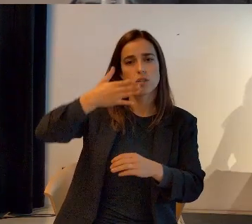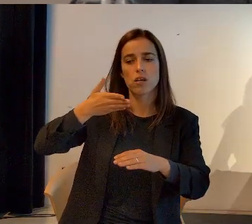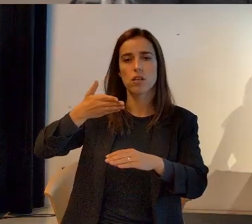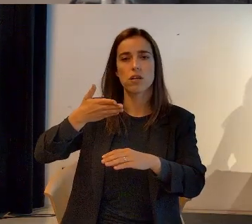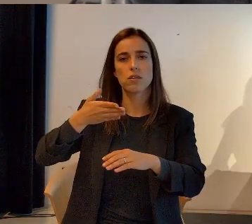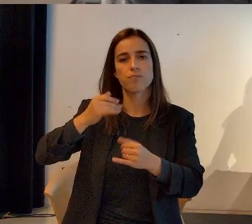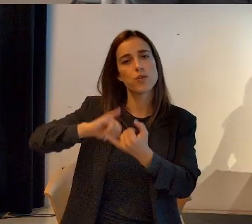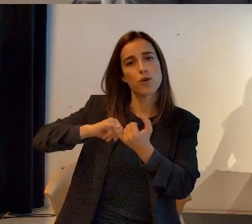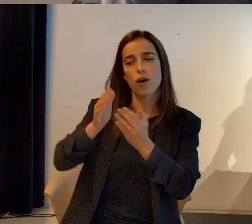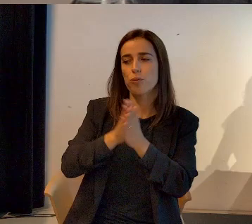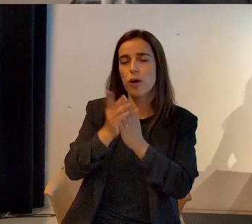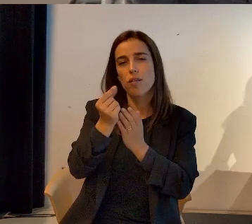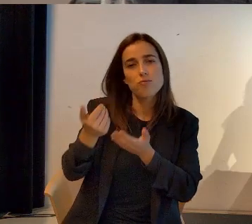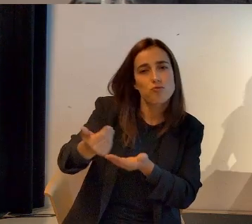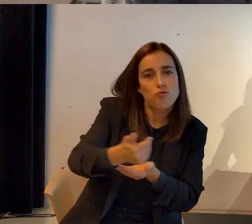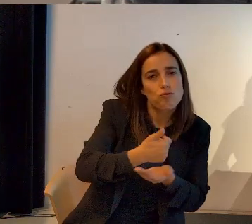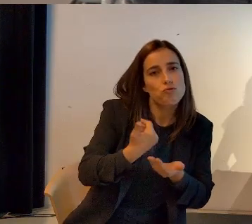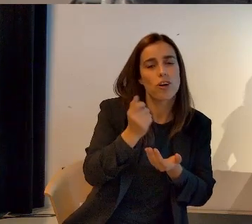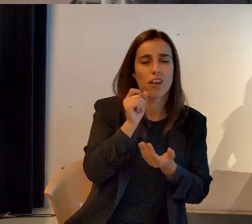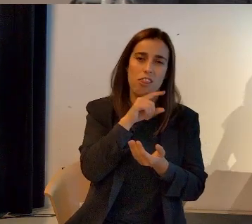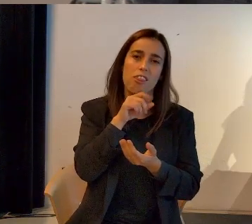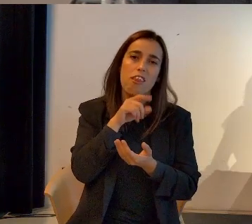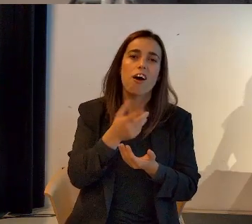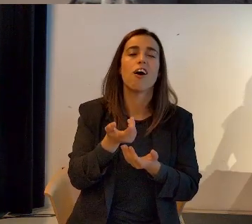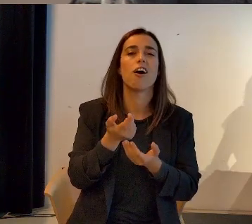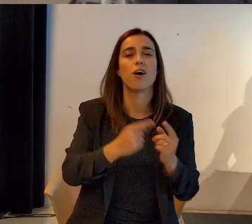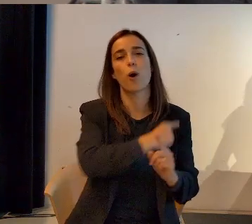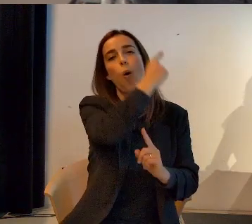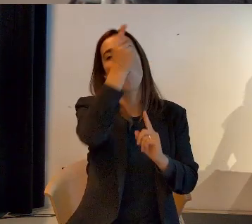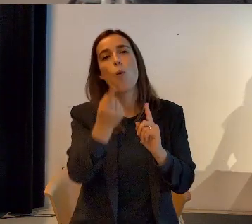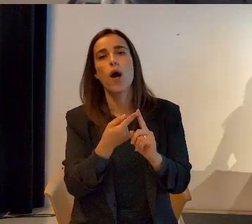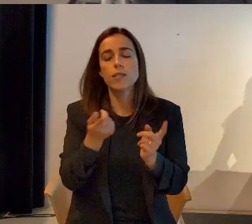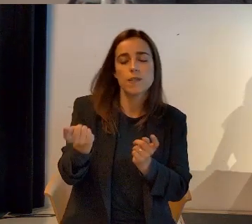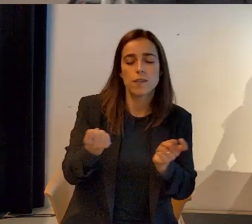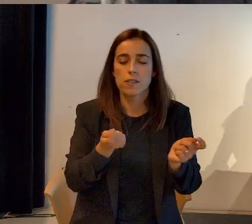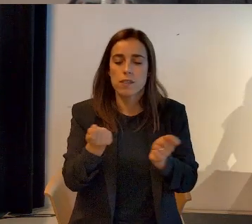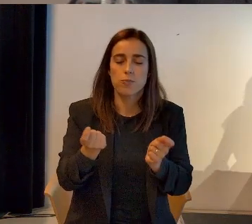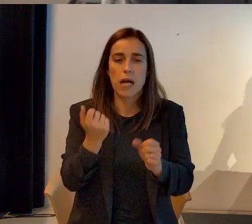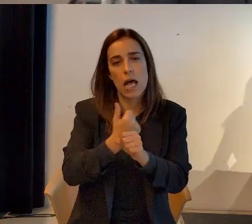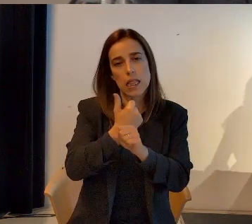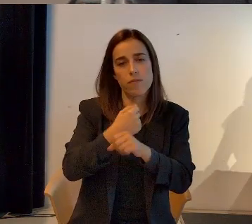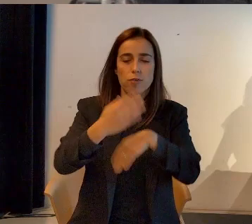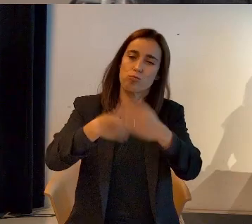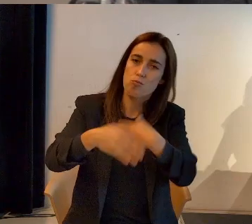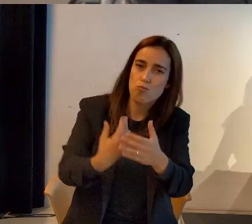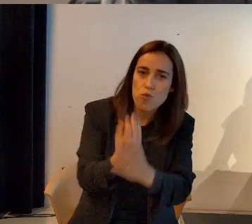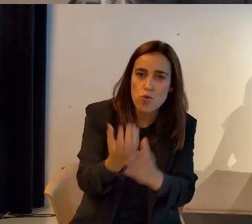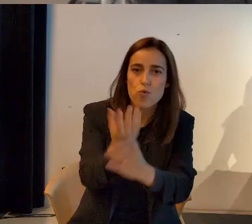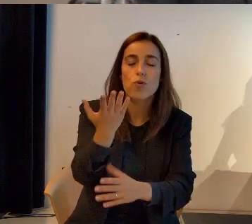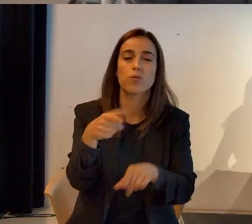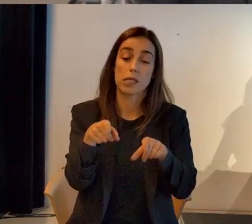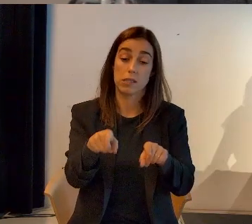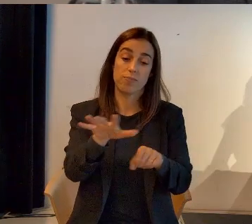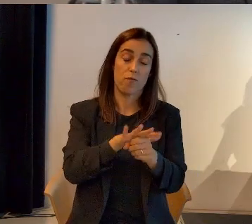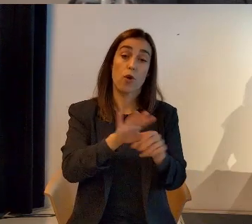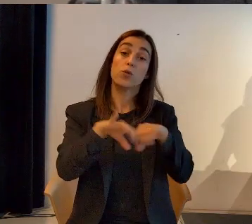recolher alguns dos lucros ou algum rendimento que lhes vai permitir, ao longo do ano, criar as suas iniciativas. E, portanto, também esta parte social está